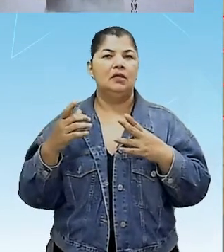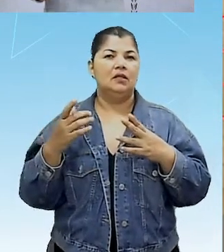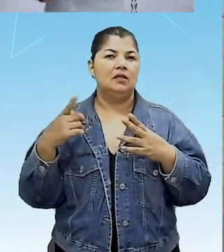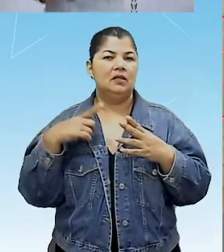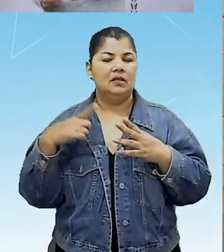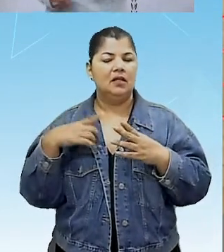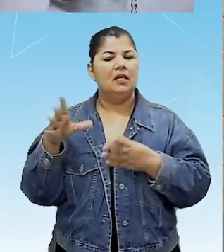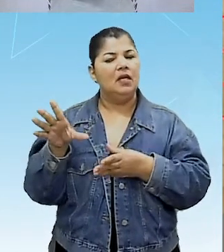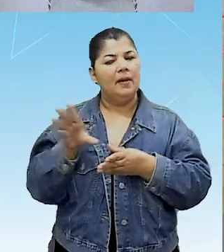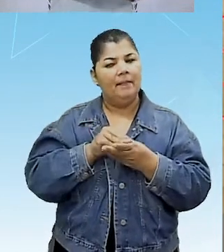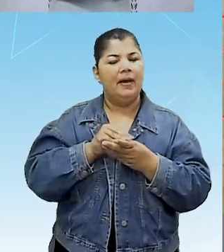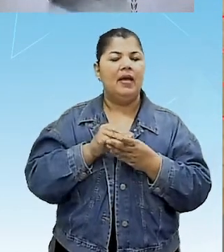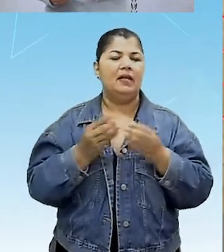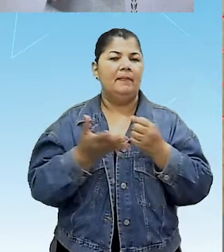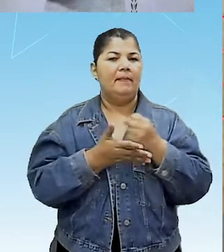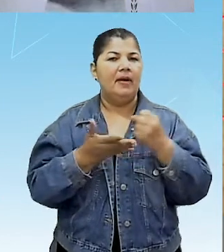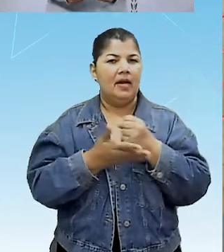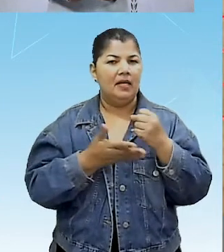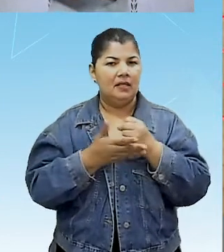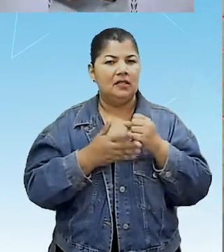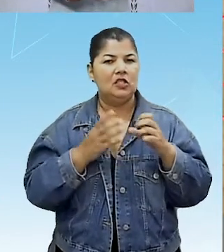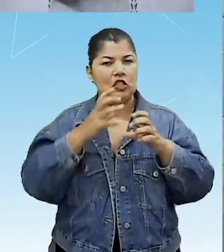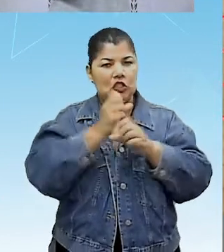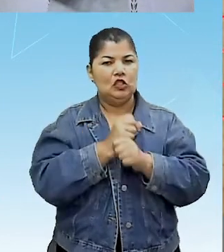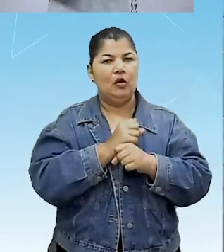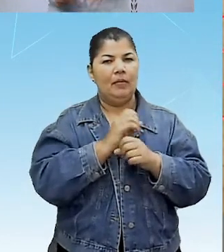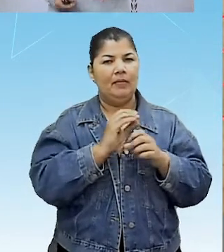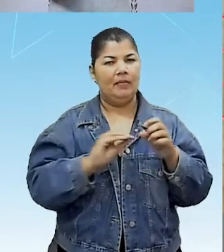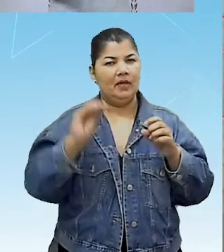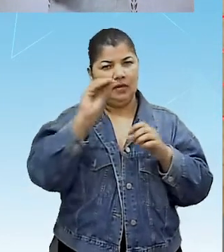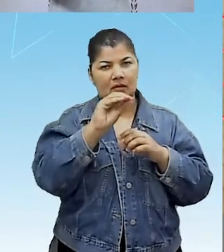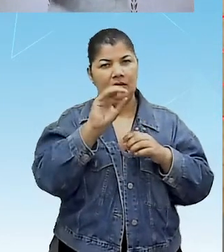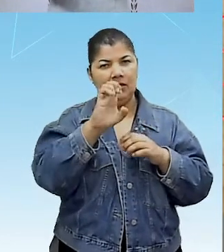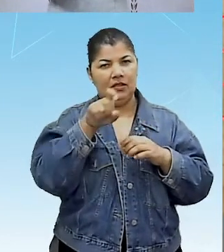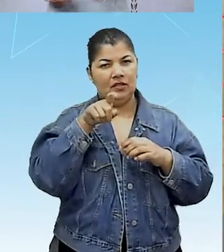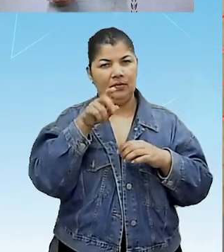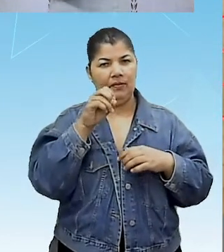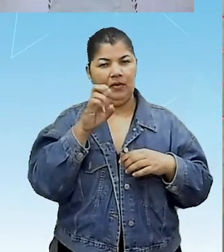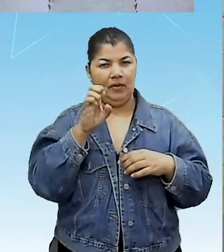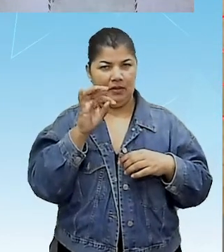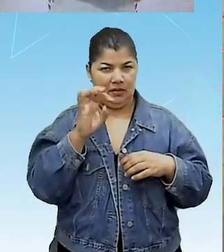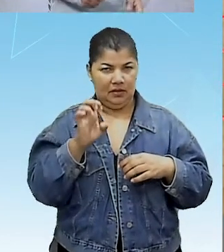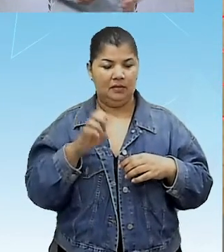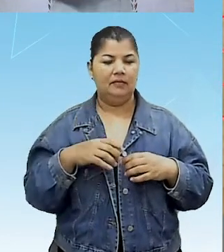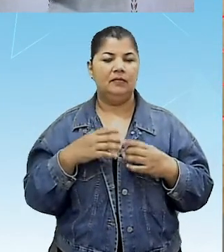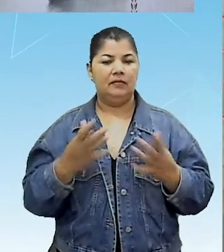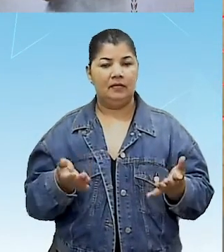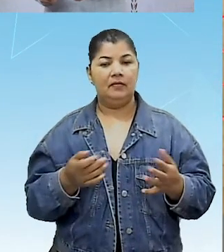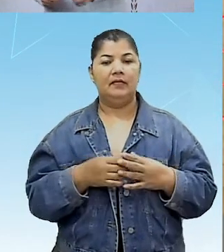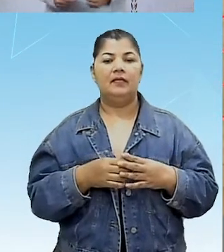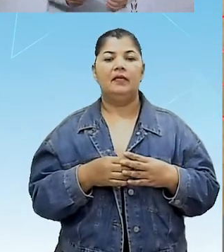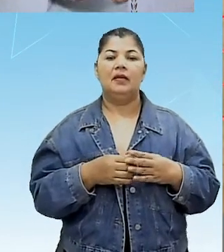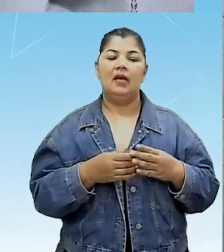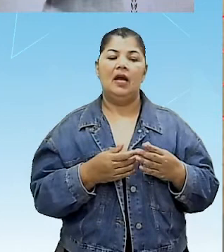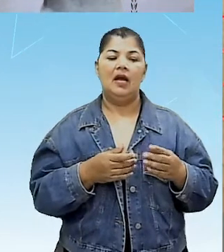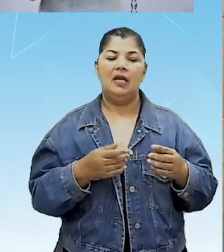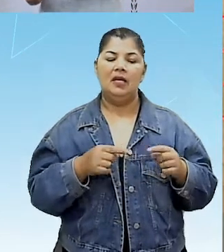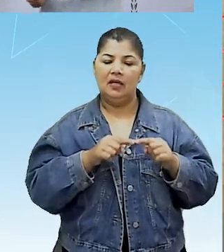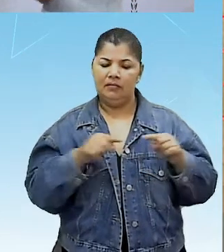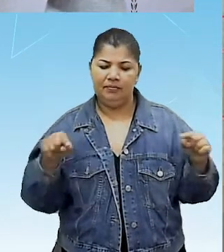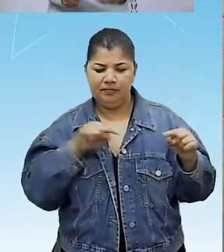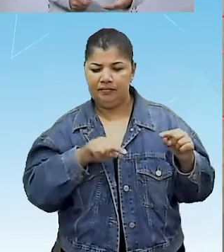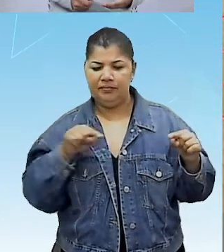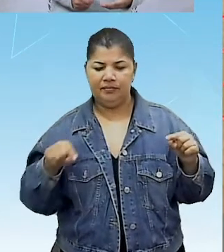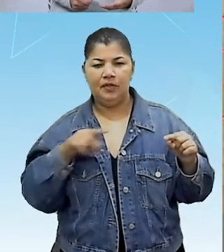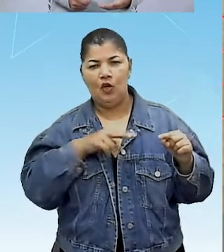repetir a base e vou somar os expoentes. Tá claro? Então vamos lá recapitular. Produto de bases iguais, repete a base